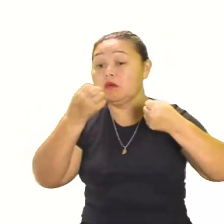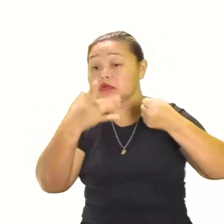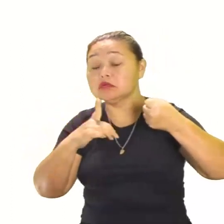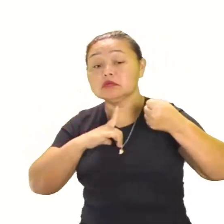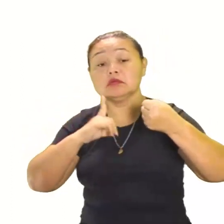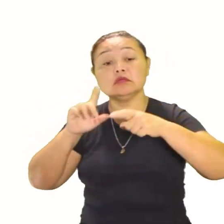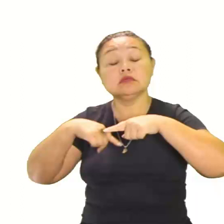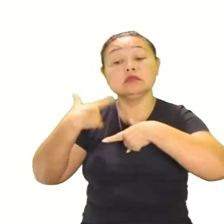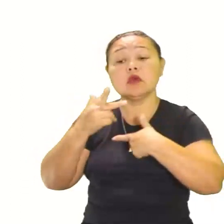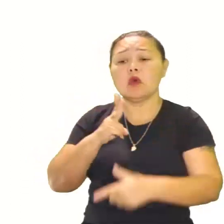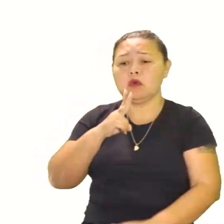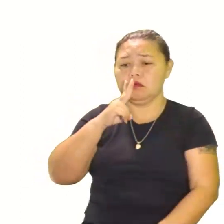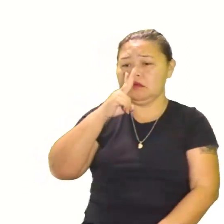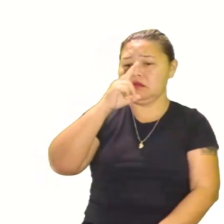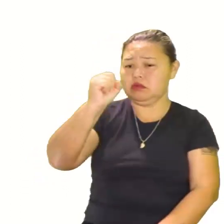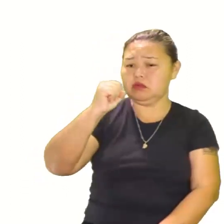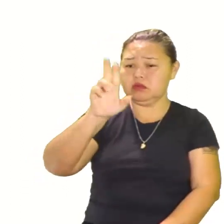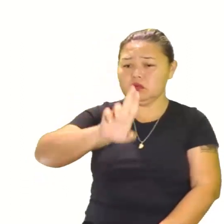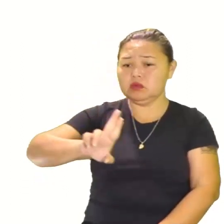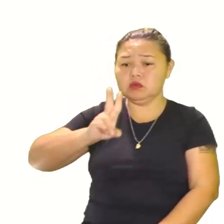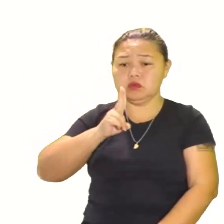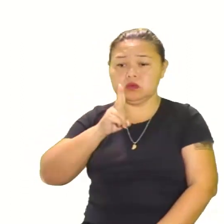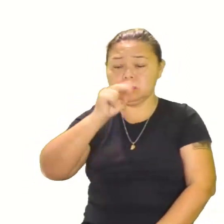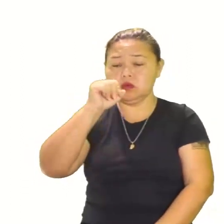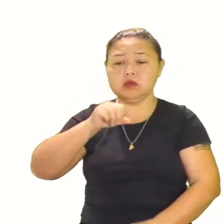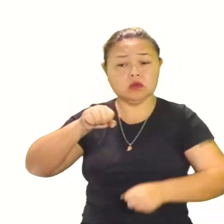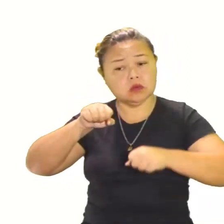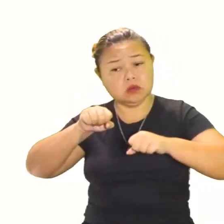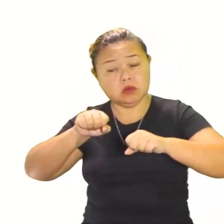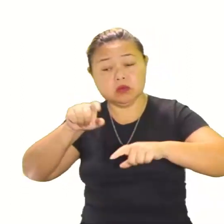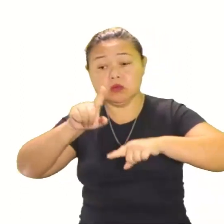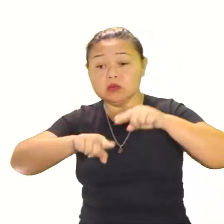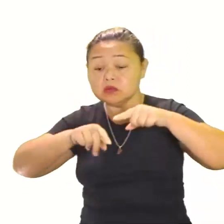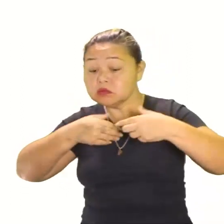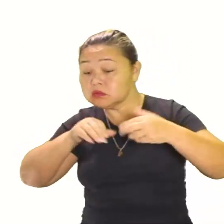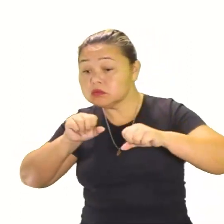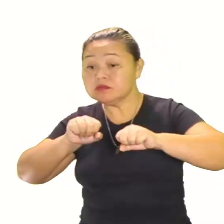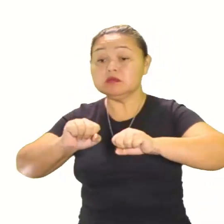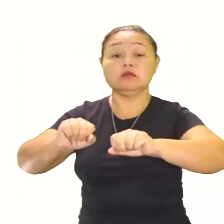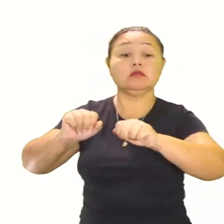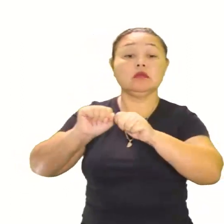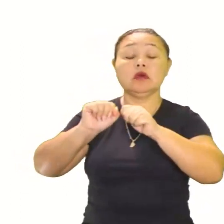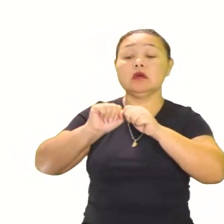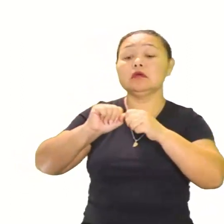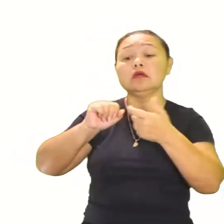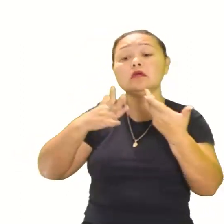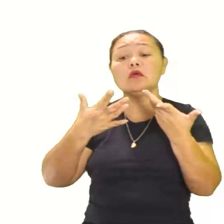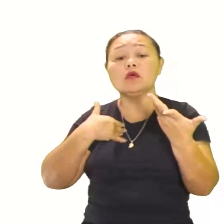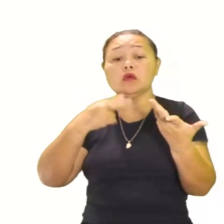boa. Eu tenho uma força, eu apliquei uma força lá empurrando um objeto e tal. Mas eu